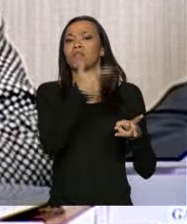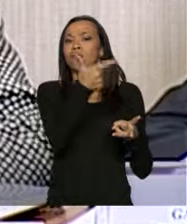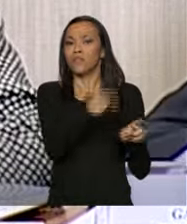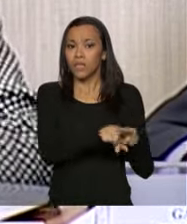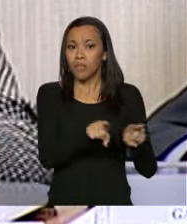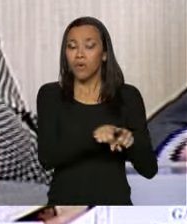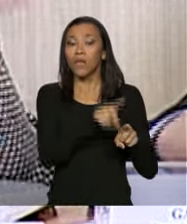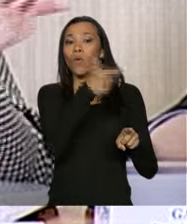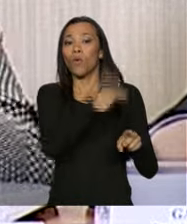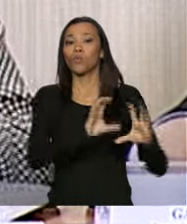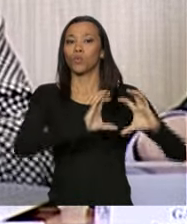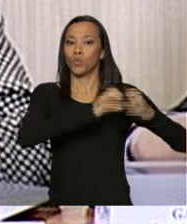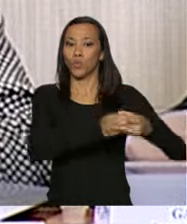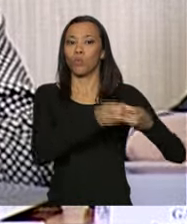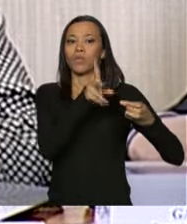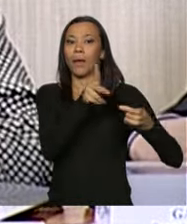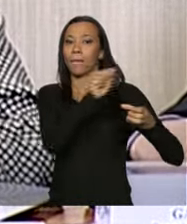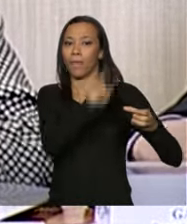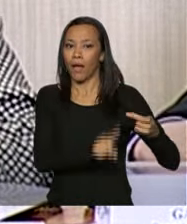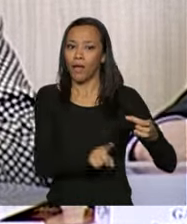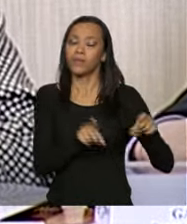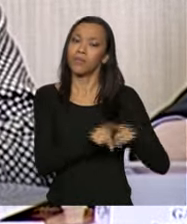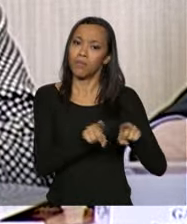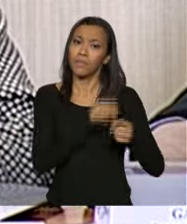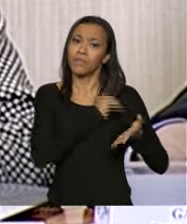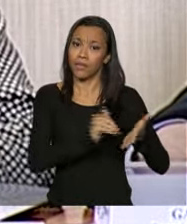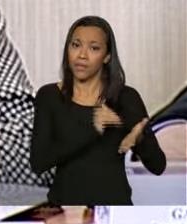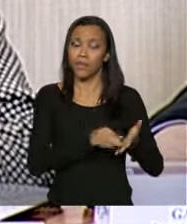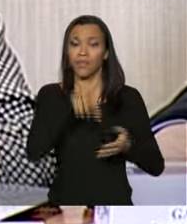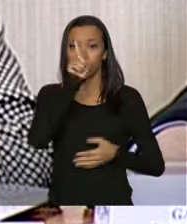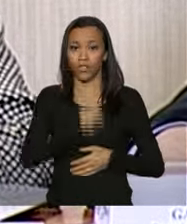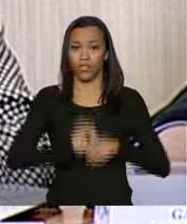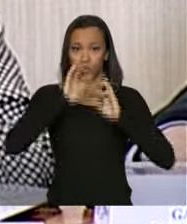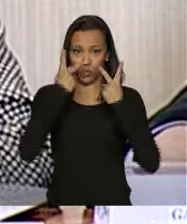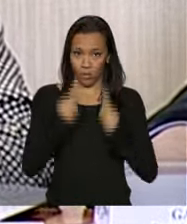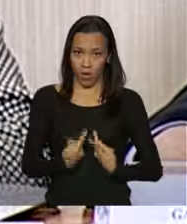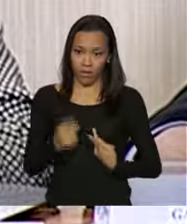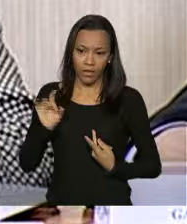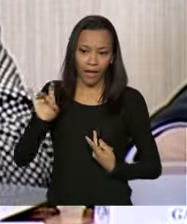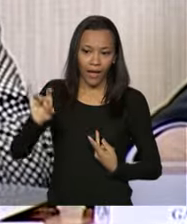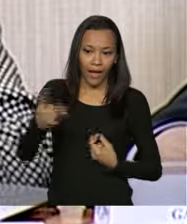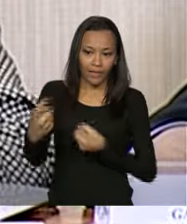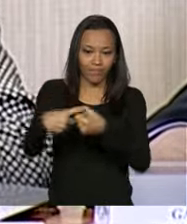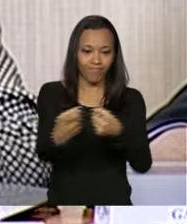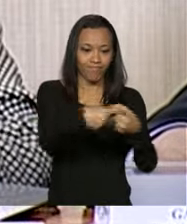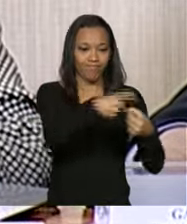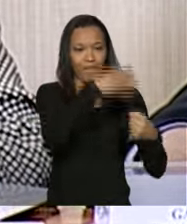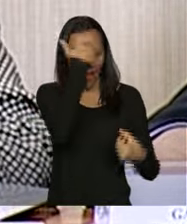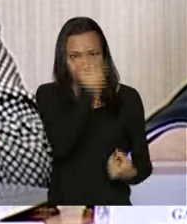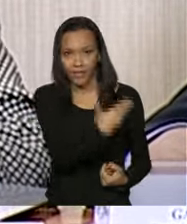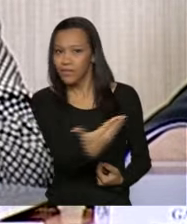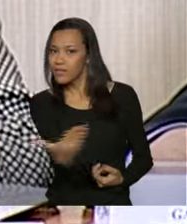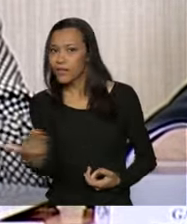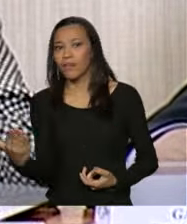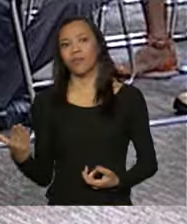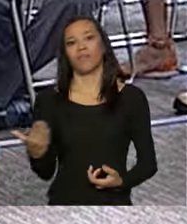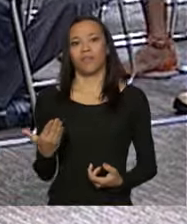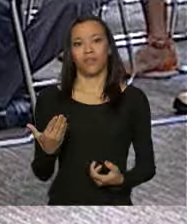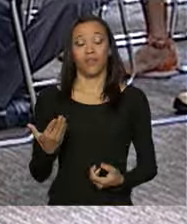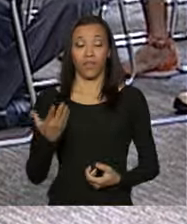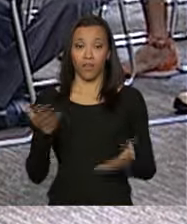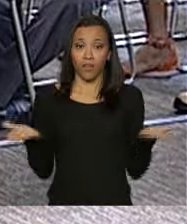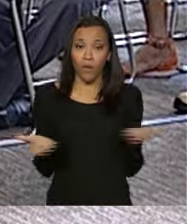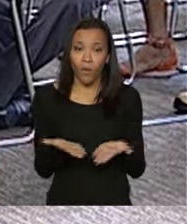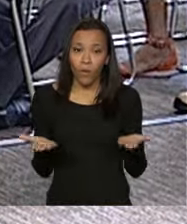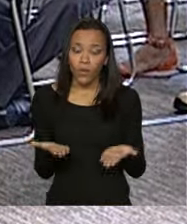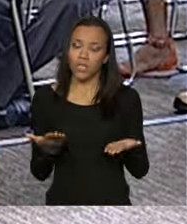ao a e da Secretaria de Direitos Humanos, a oportunidade que nós consideramos privilegiada de fazer